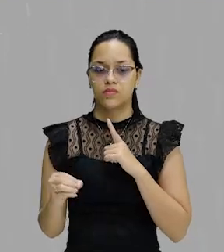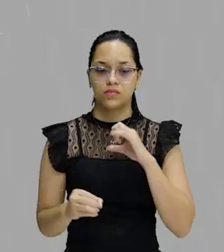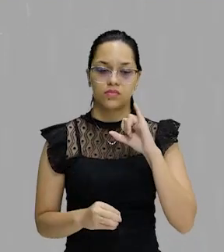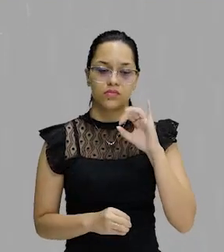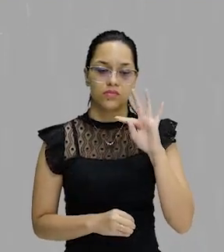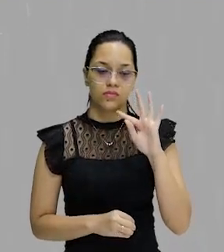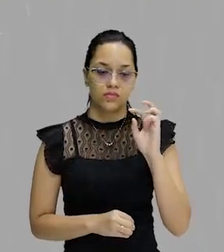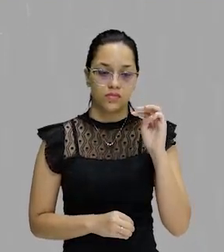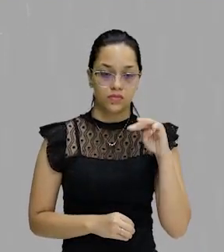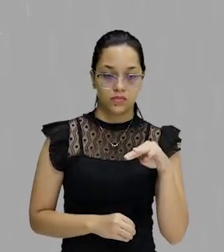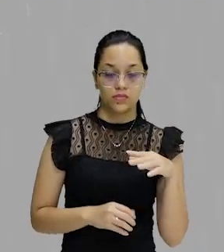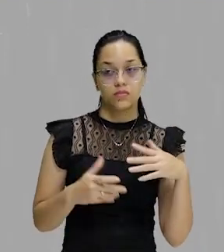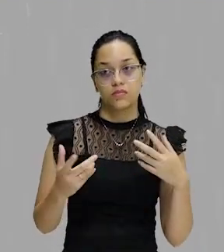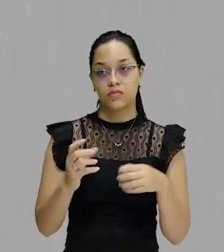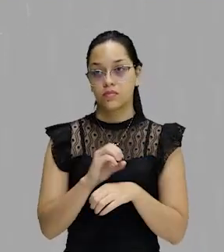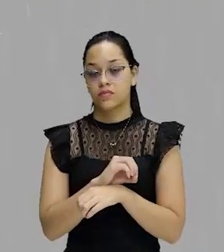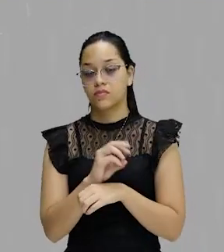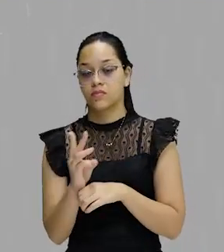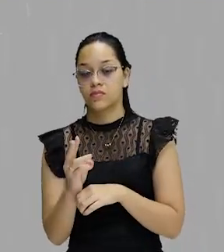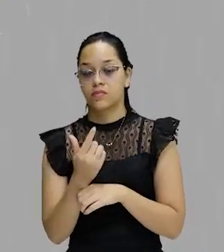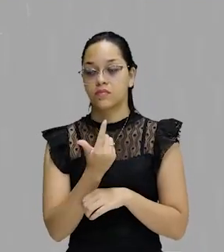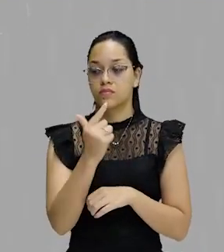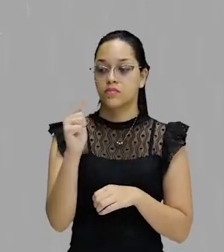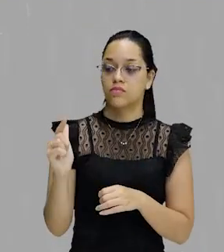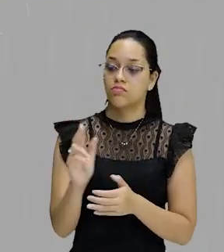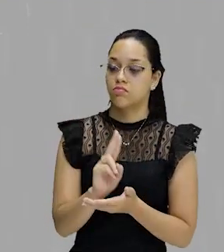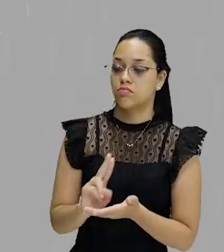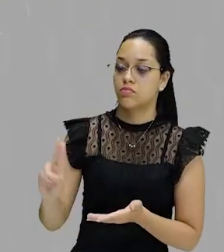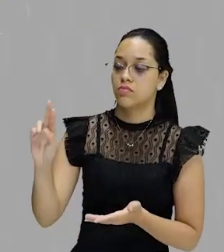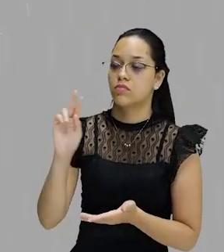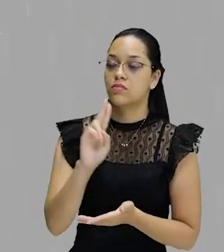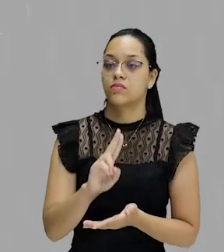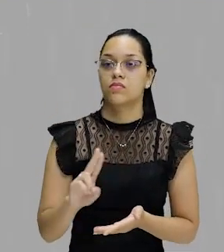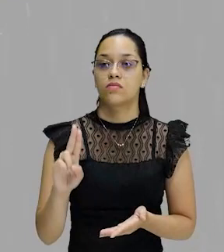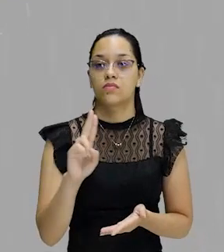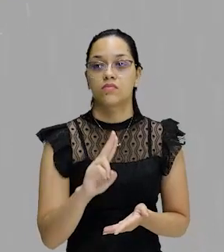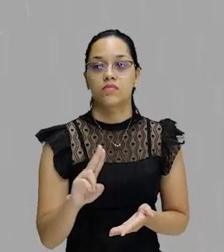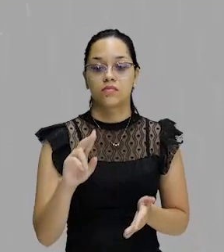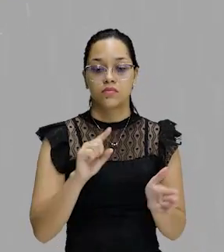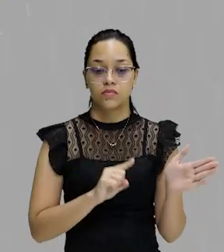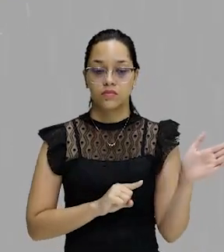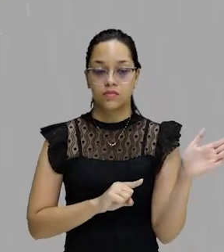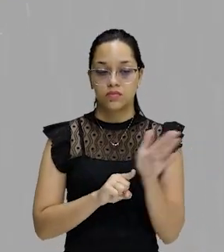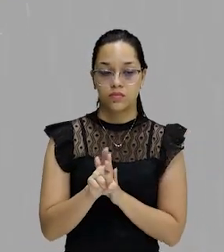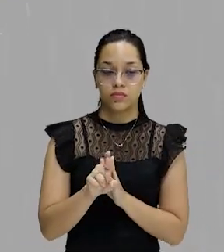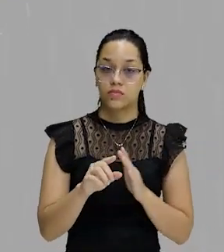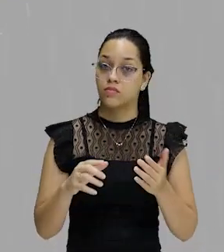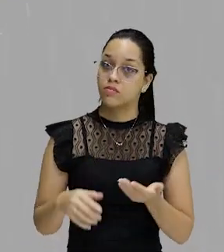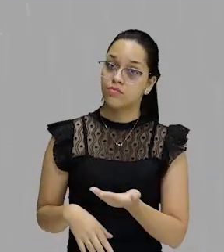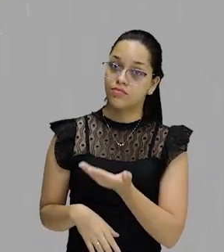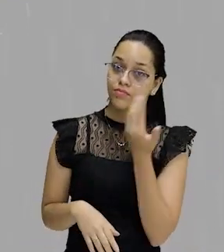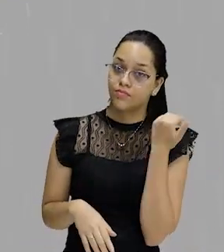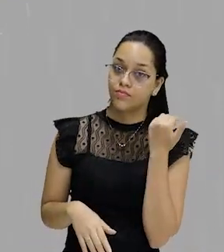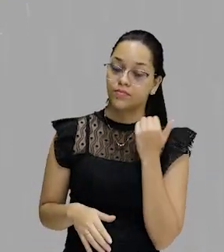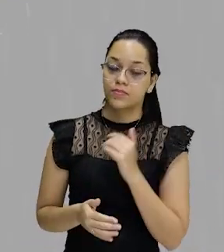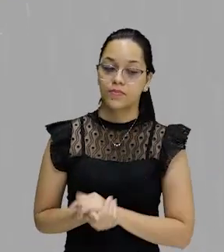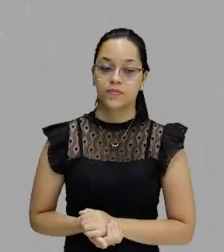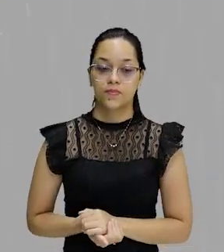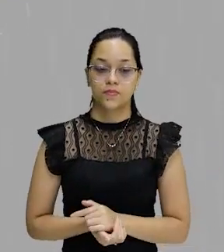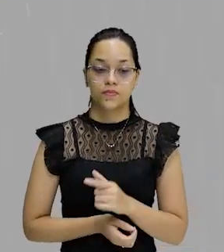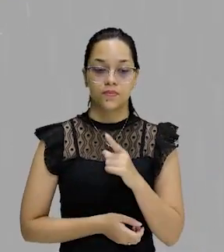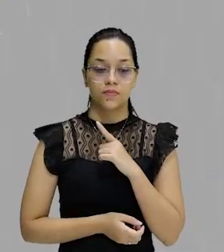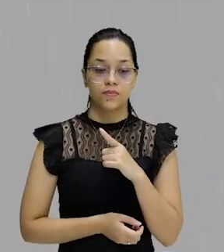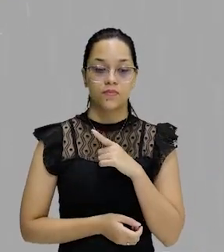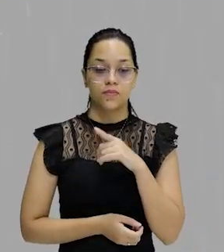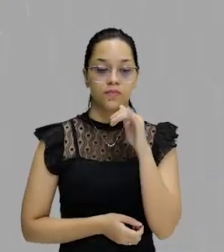né? Quando é o EMA, a gente, em outras universidades, nós costumamos colocar como questões. Então, vamos lá? Temos aqui,